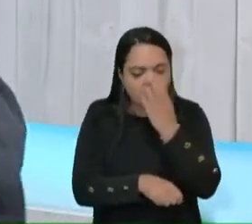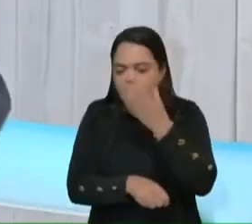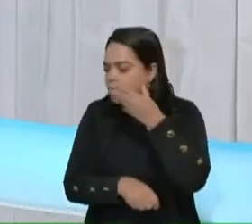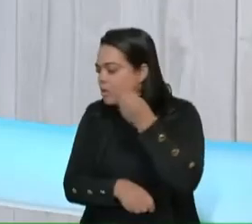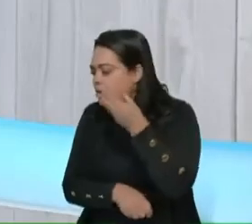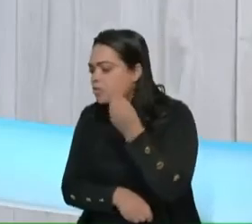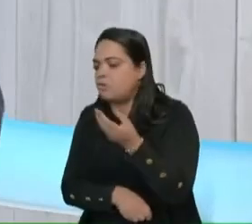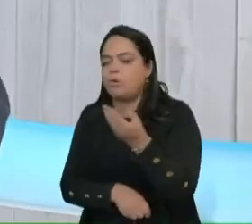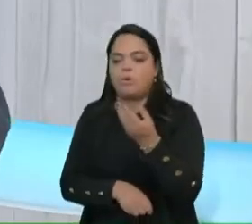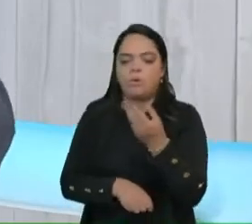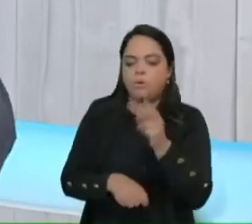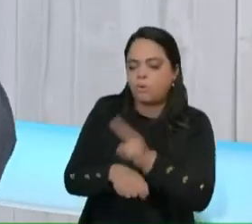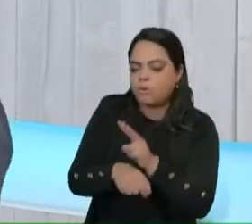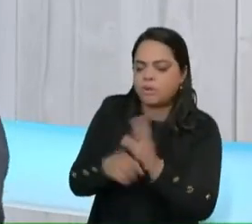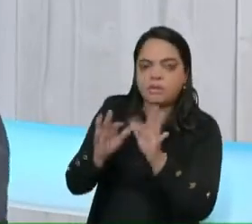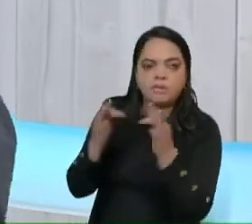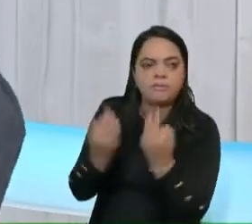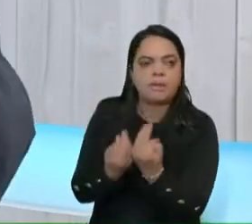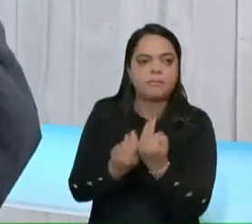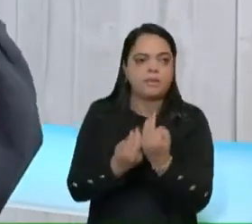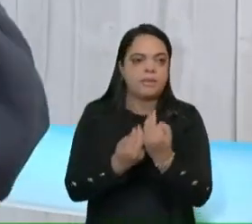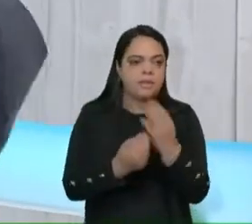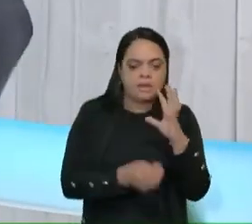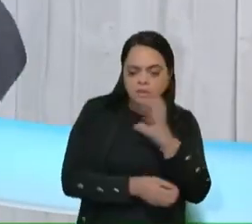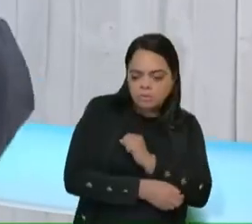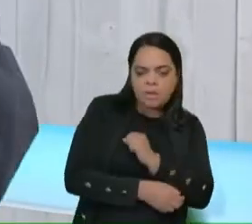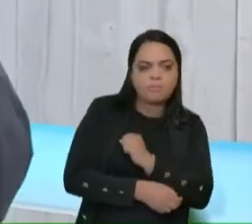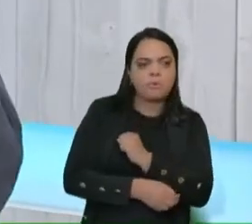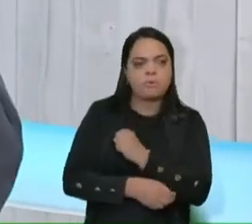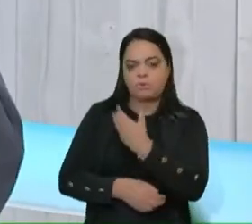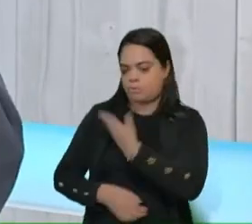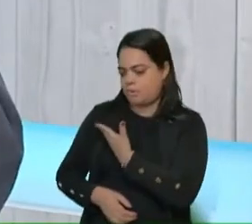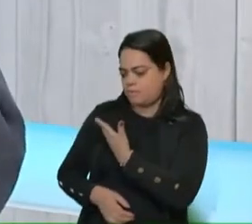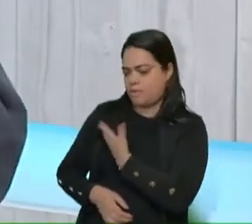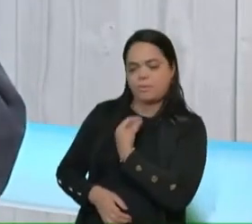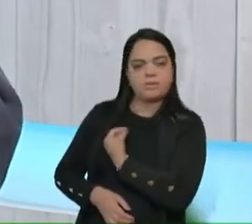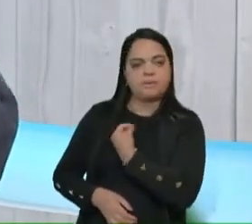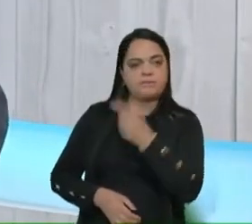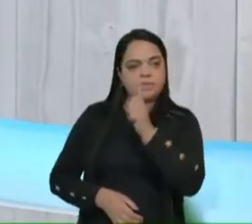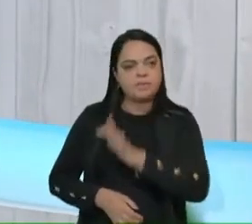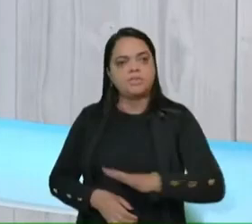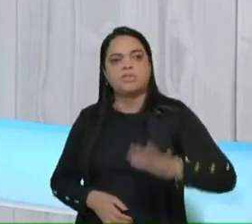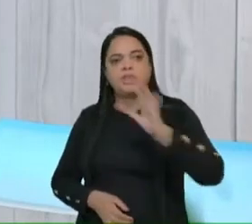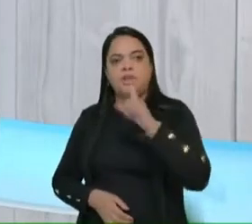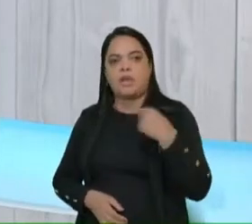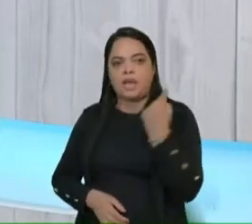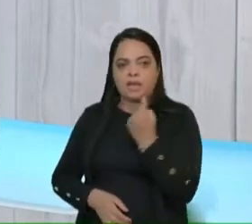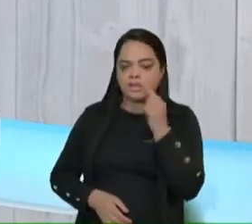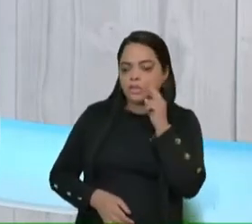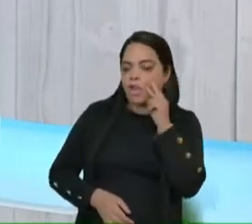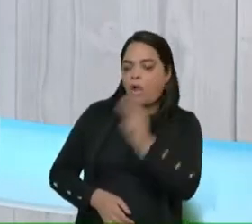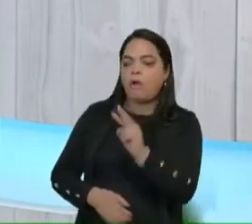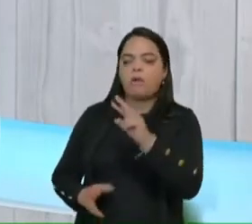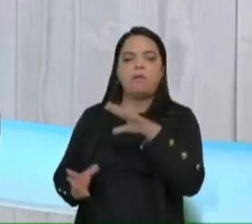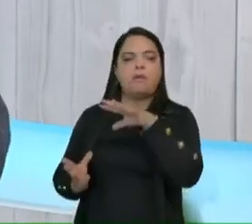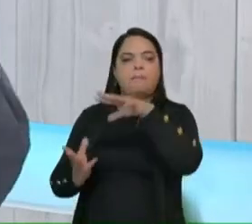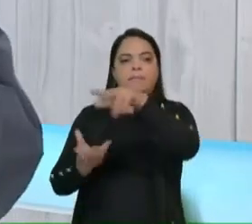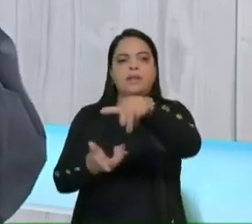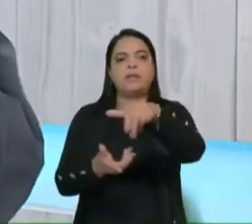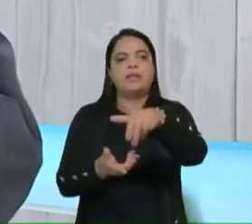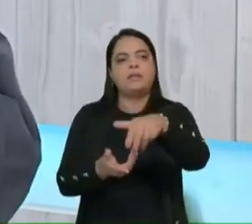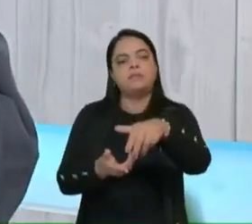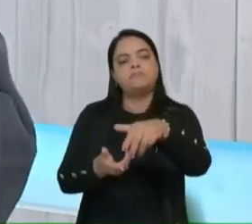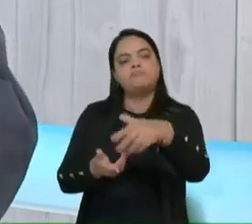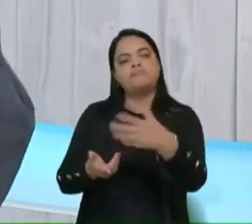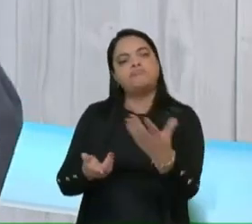famílias dos seus amores né dos seus amigos da vida como um todo é como que a gente olha pro planeta né e a